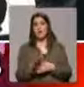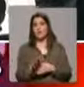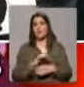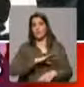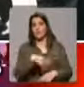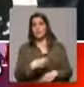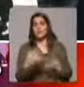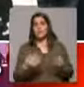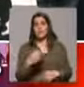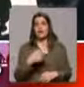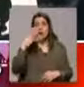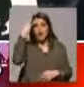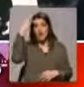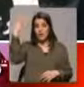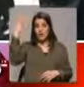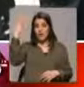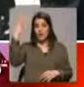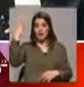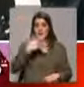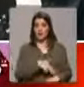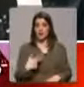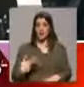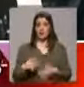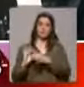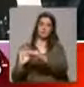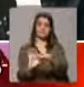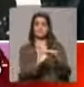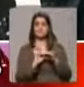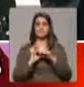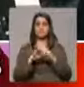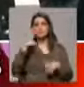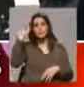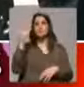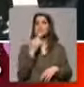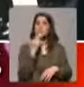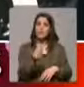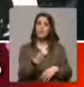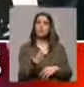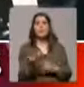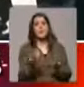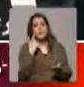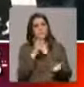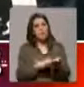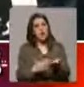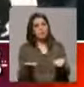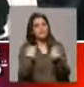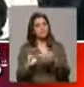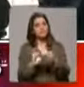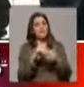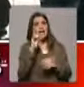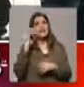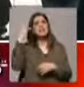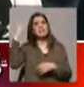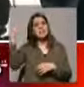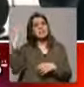que Copenhaga está unida. O governo tinha pedido mostras dessa união, a Rainha Margaret tinha pedido mostras